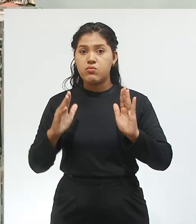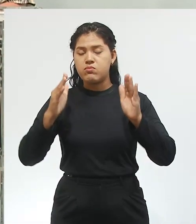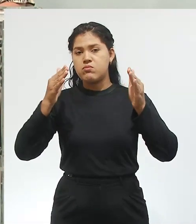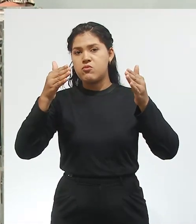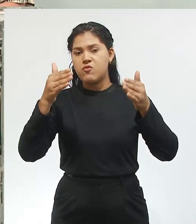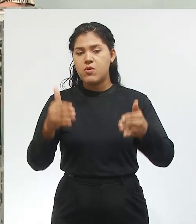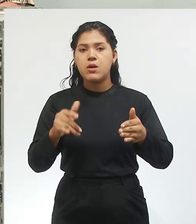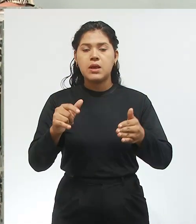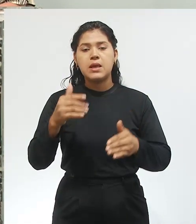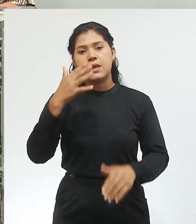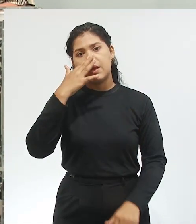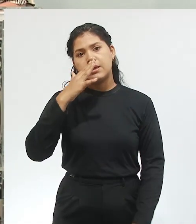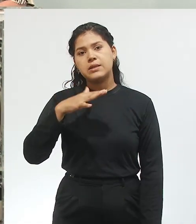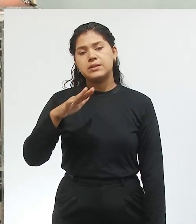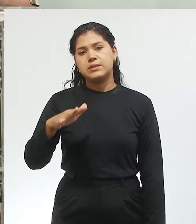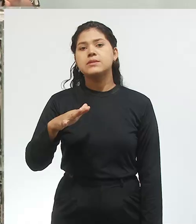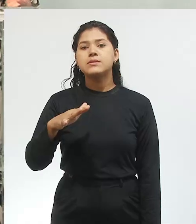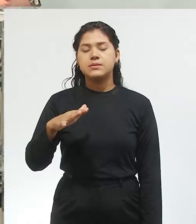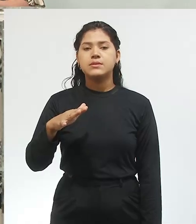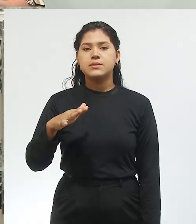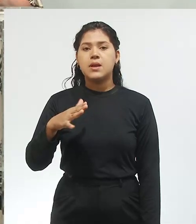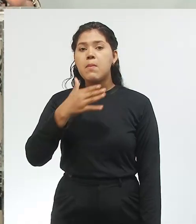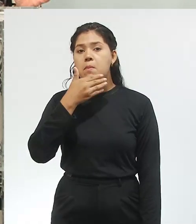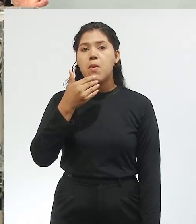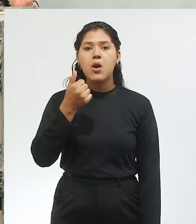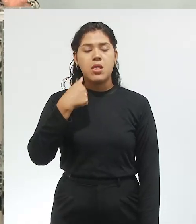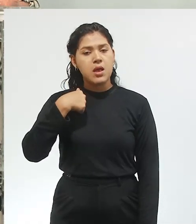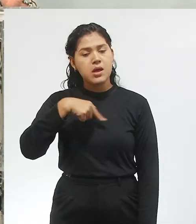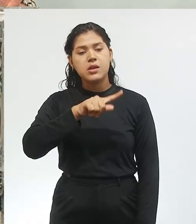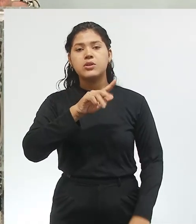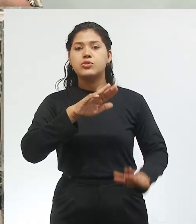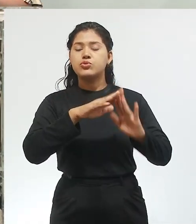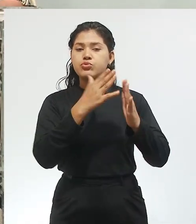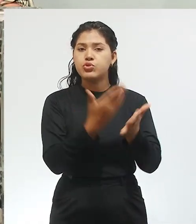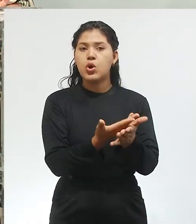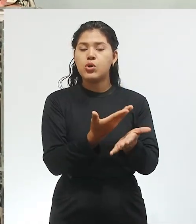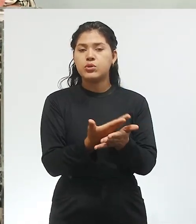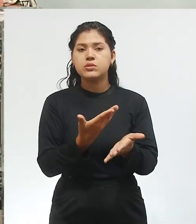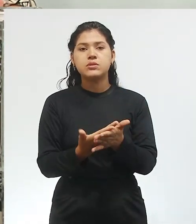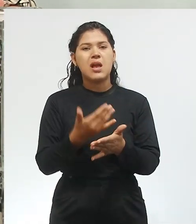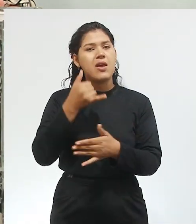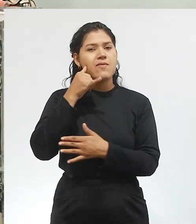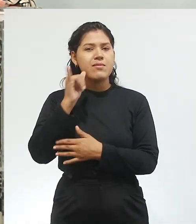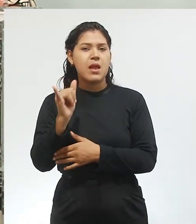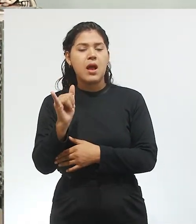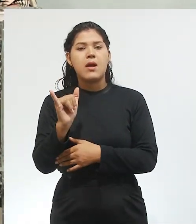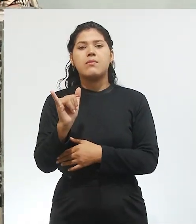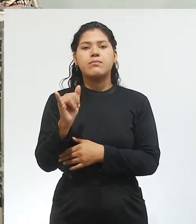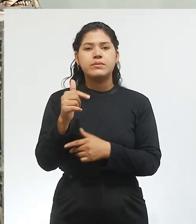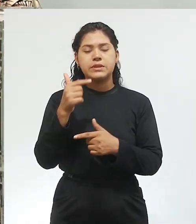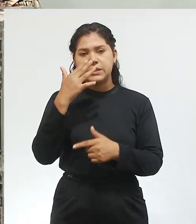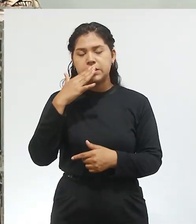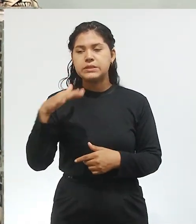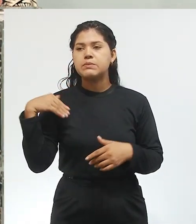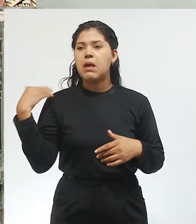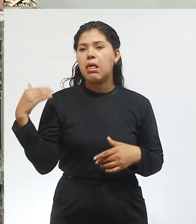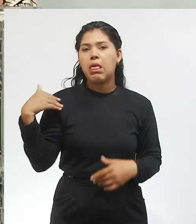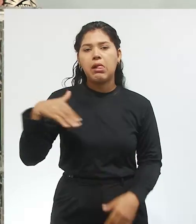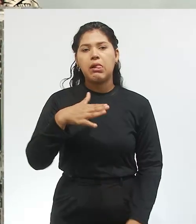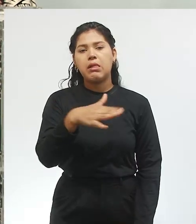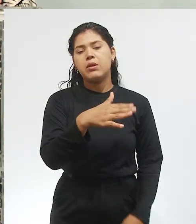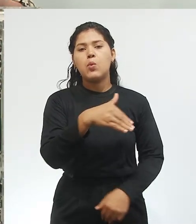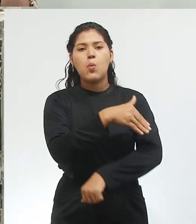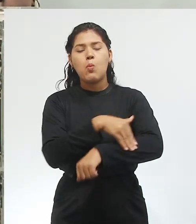nenhuma criança fique sem escola. Então, de alguma forma, eles vão fazer ali, né, para que nenhuma criança fique sem escola. Então, esse